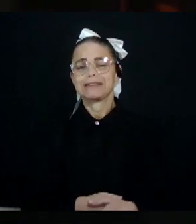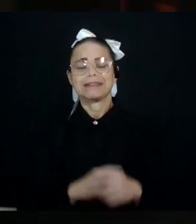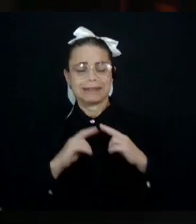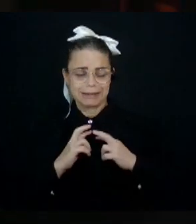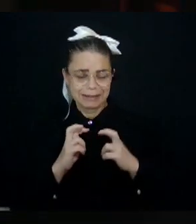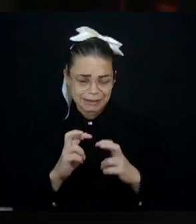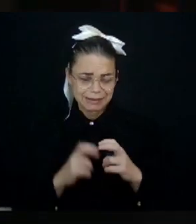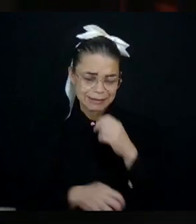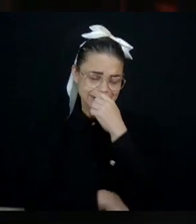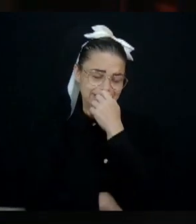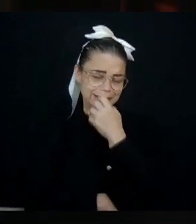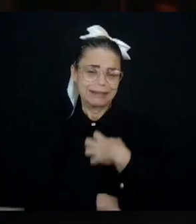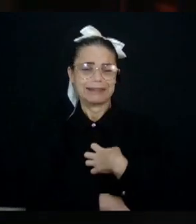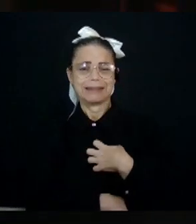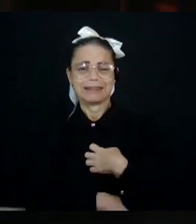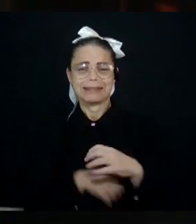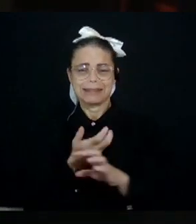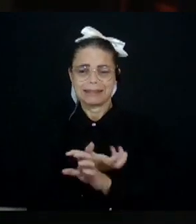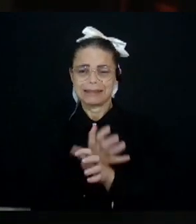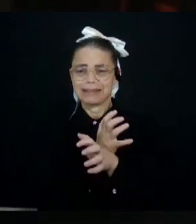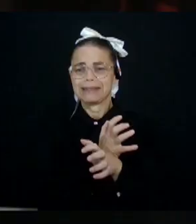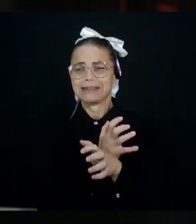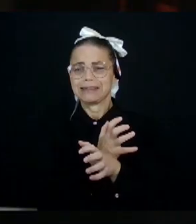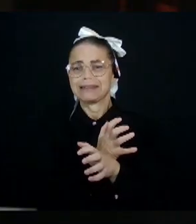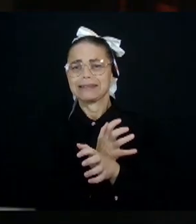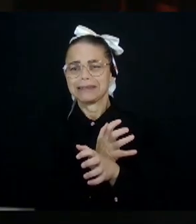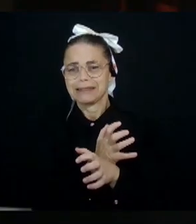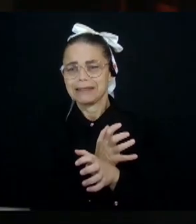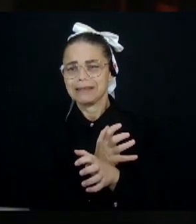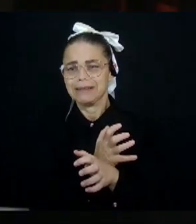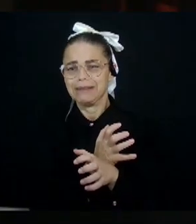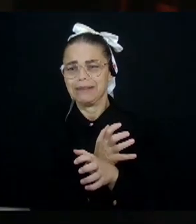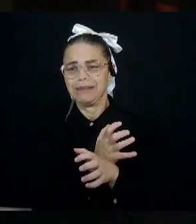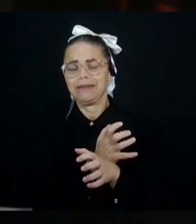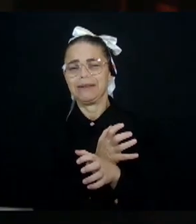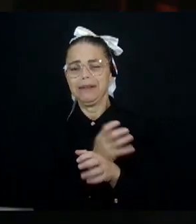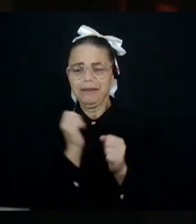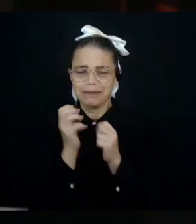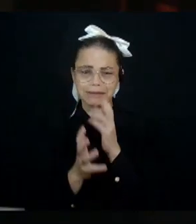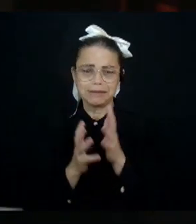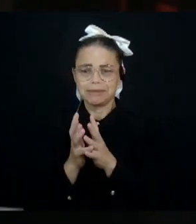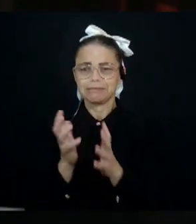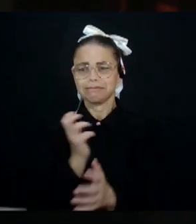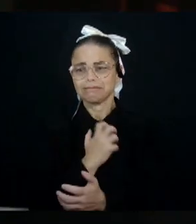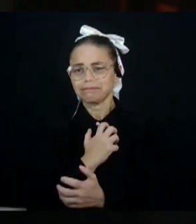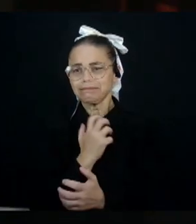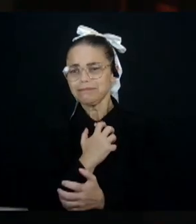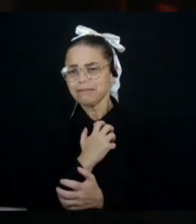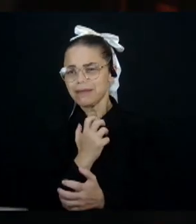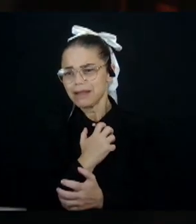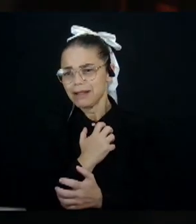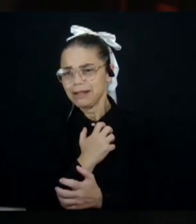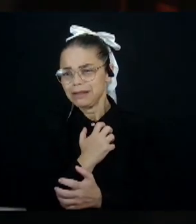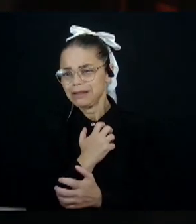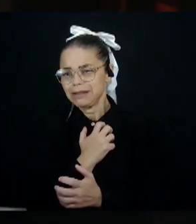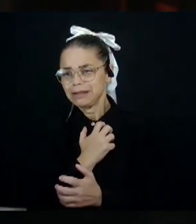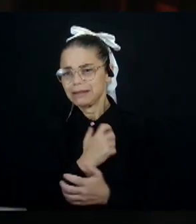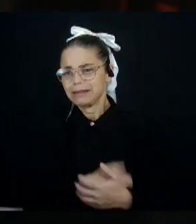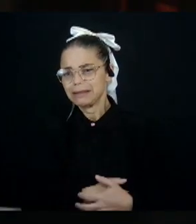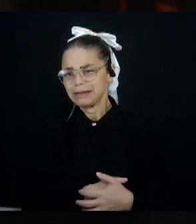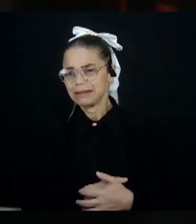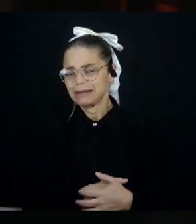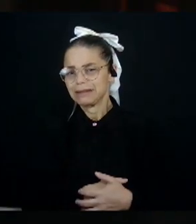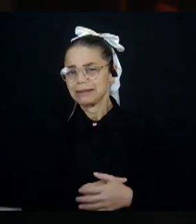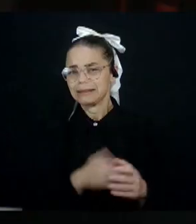nessa sensação de vazio, de repente, que muitas pessoas falam, né? Sentir pós-viagem. O WhatsApp tá na tela,